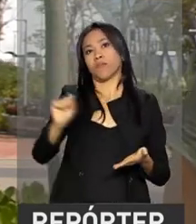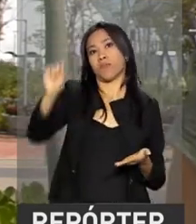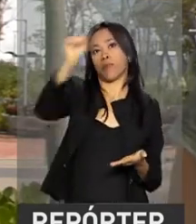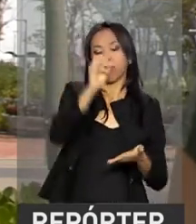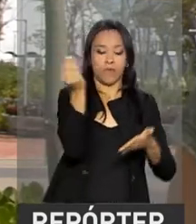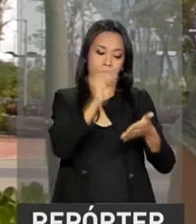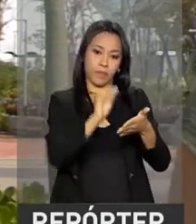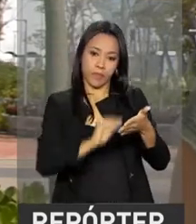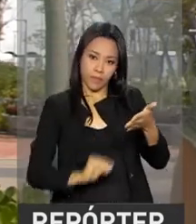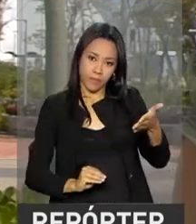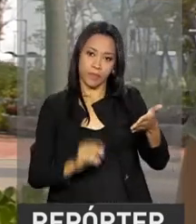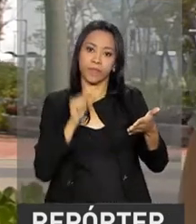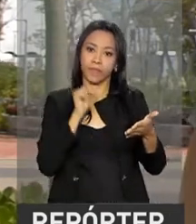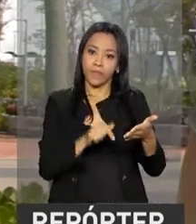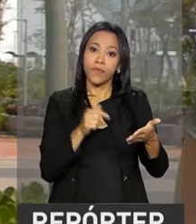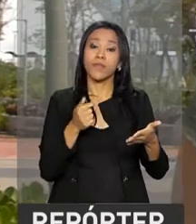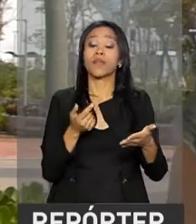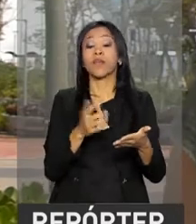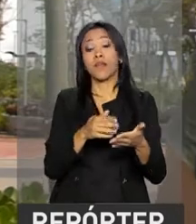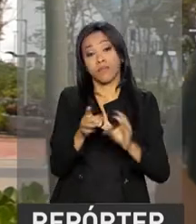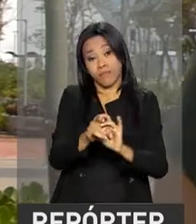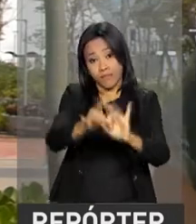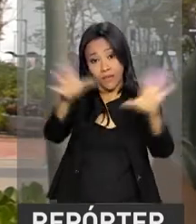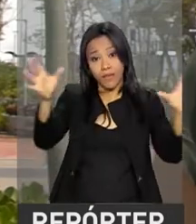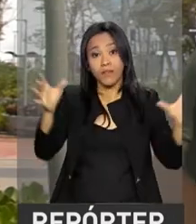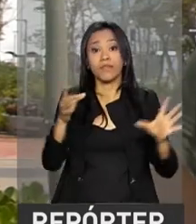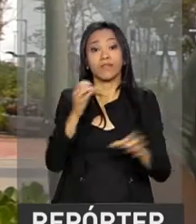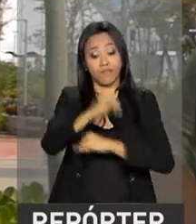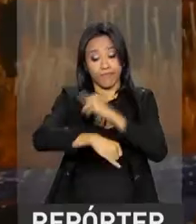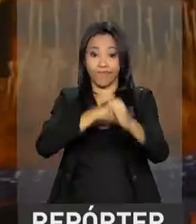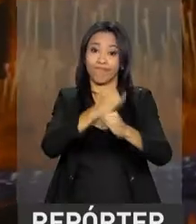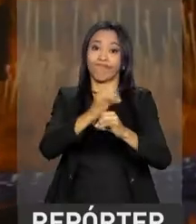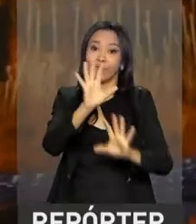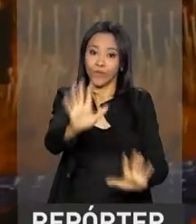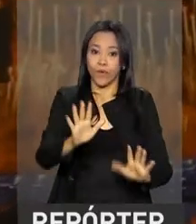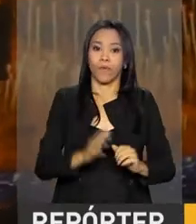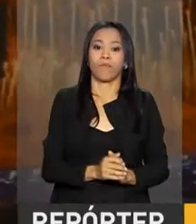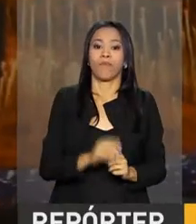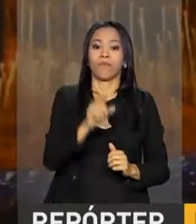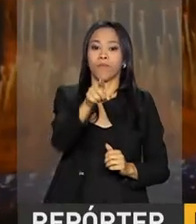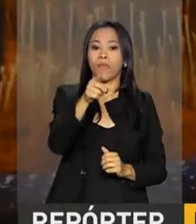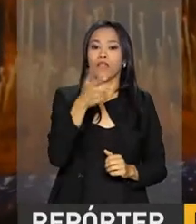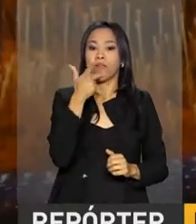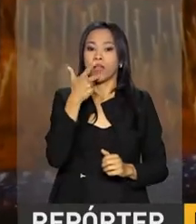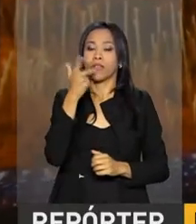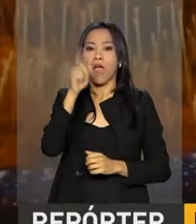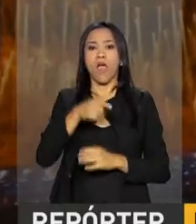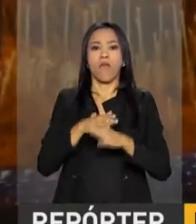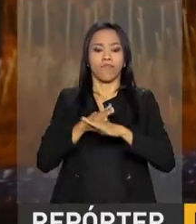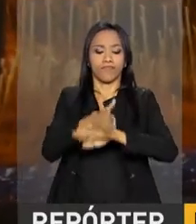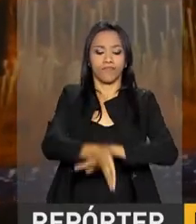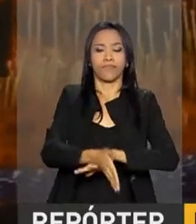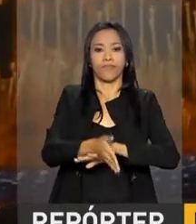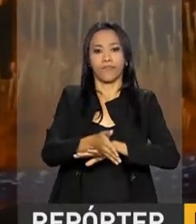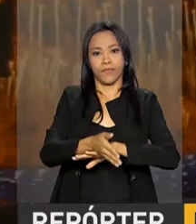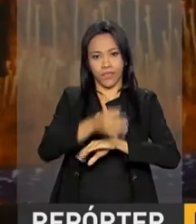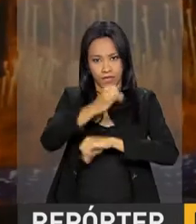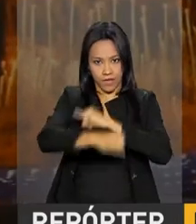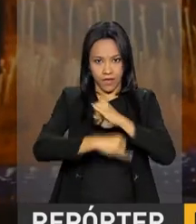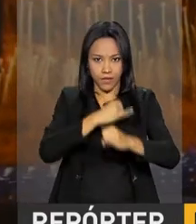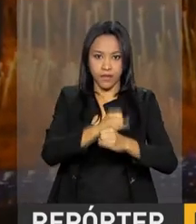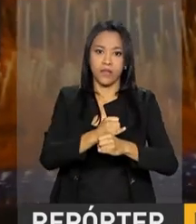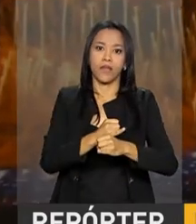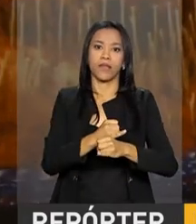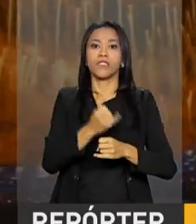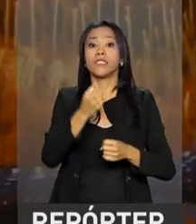ou seja, 100% digital, disponível apenas na internet. É uma plataforma, né? Então a gente, com os resumos, a gente fez em